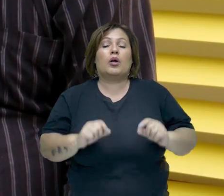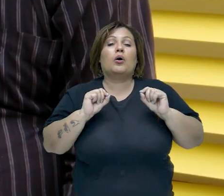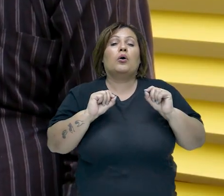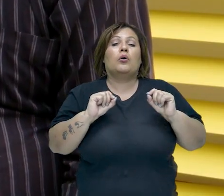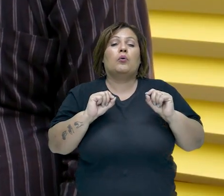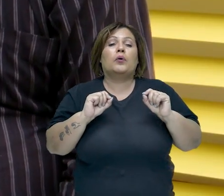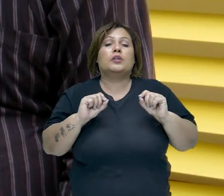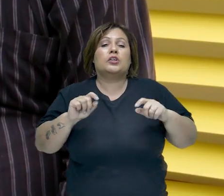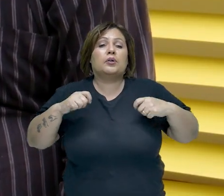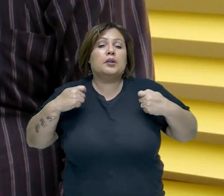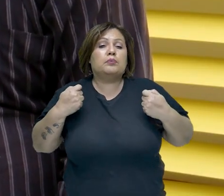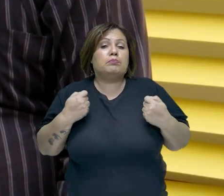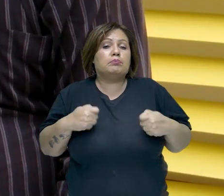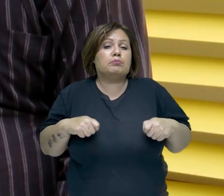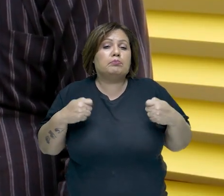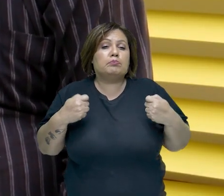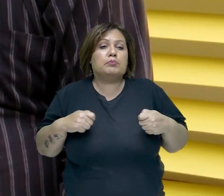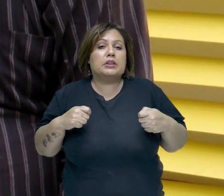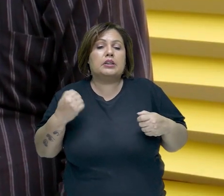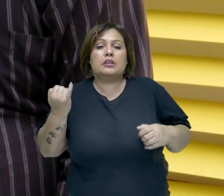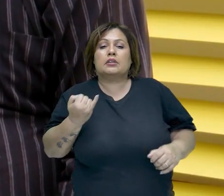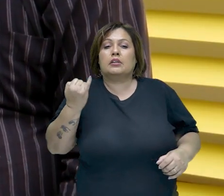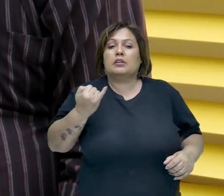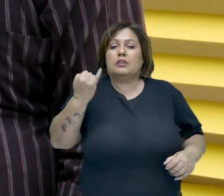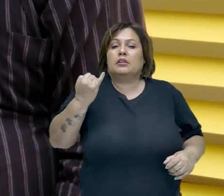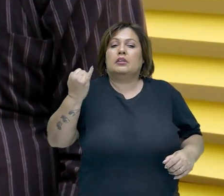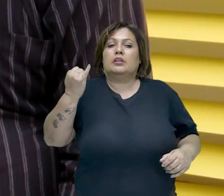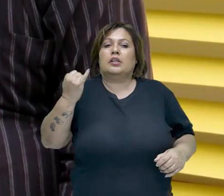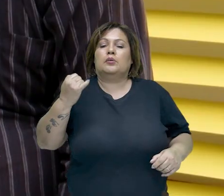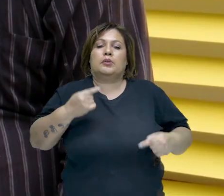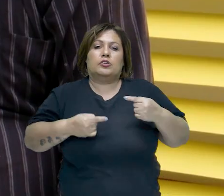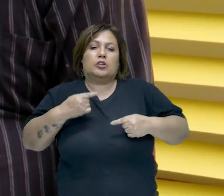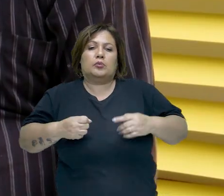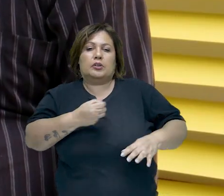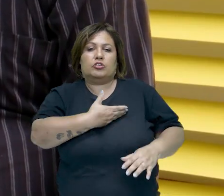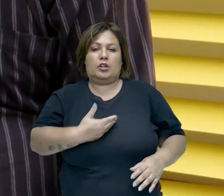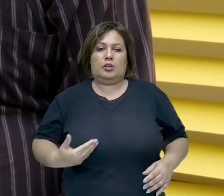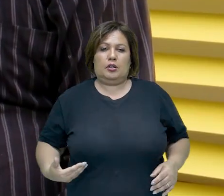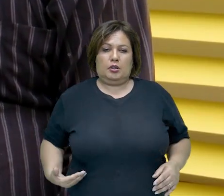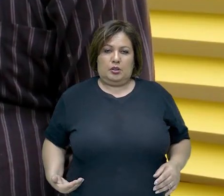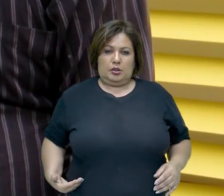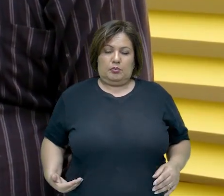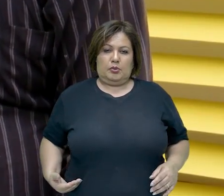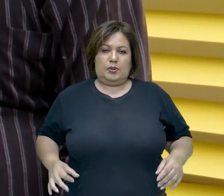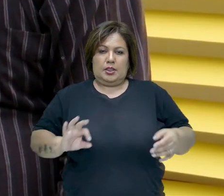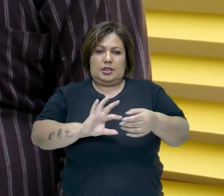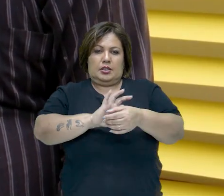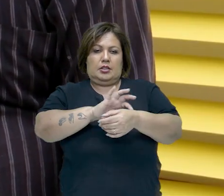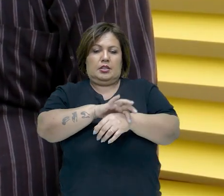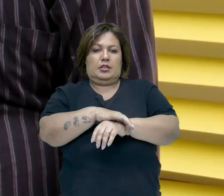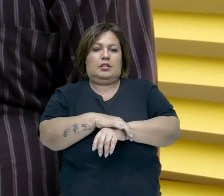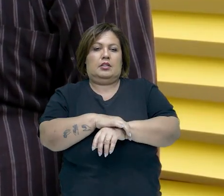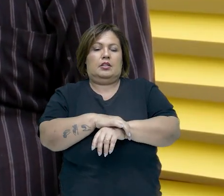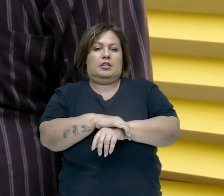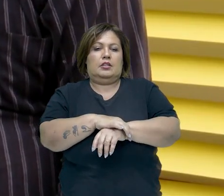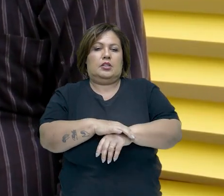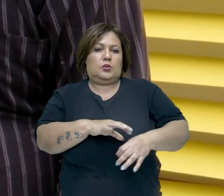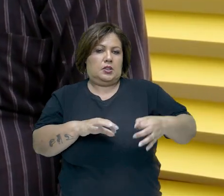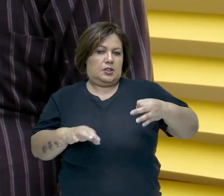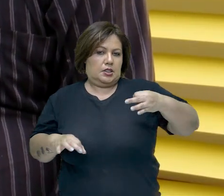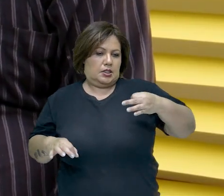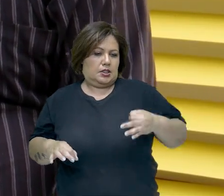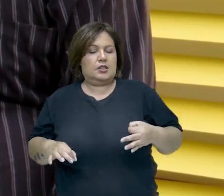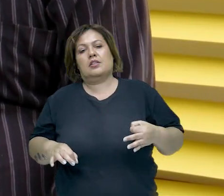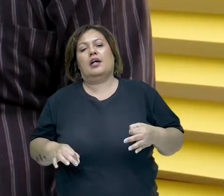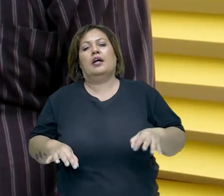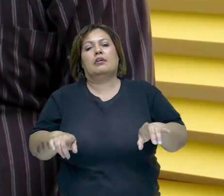O que gera a necessidade e a importância da gente ter uma política pública de segurança